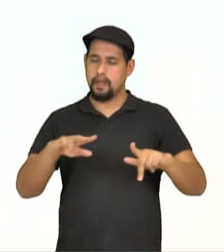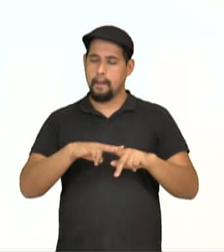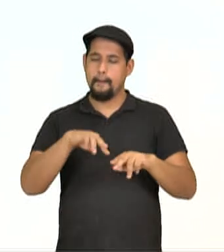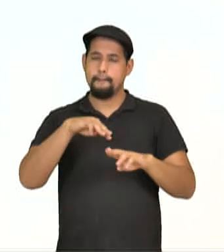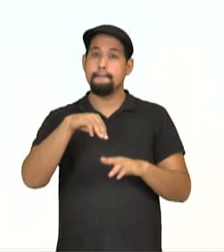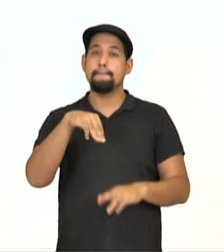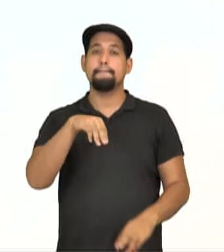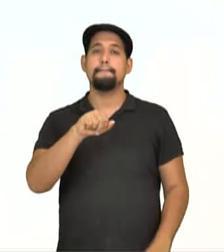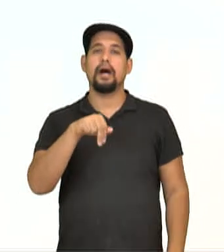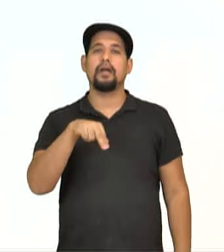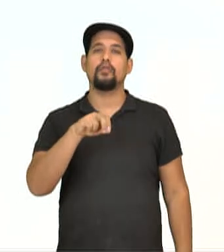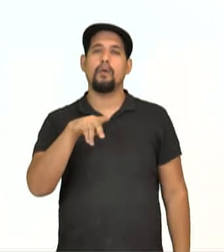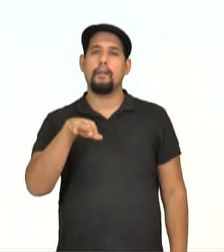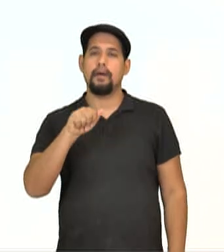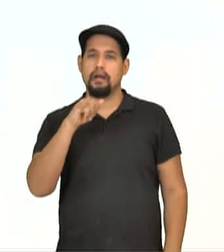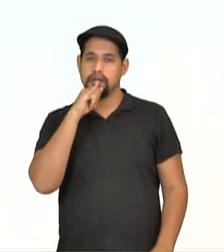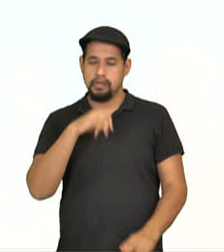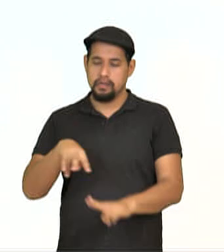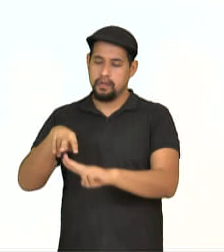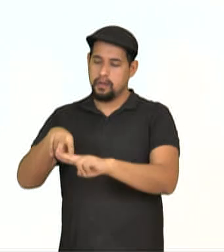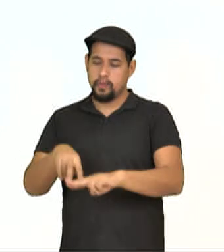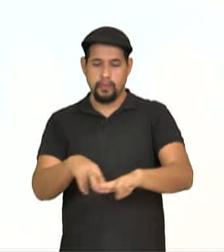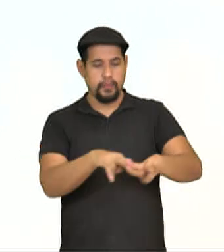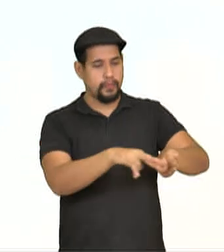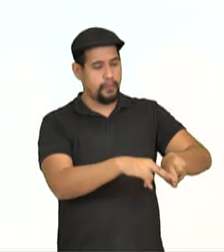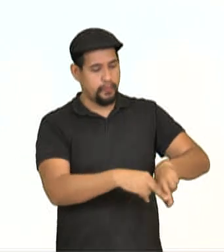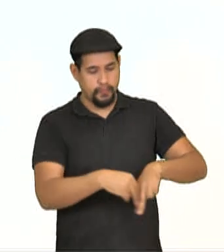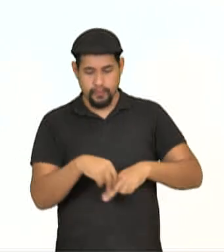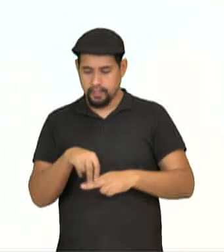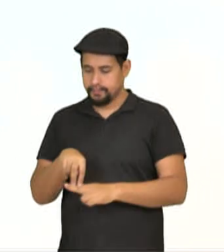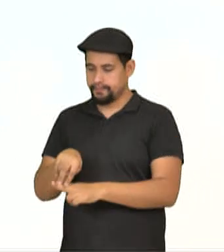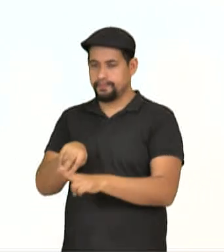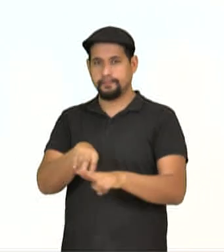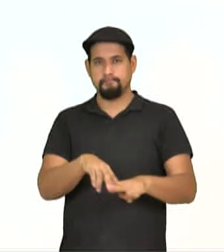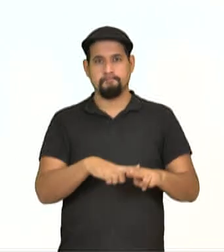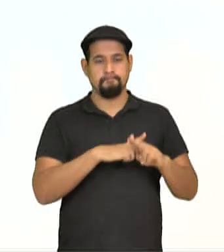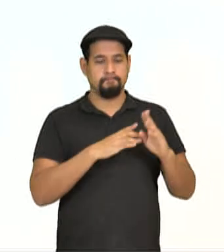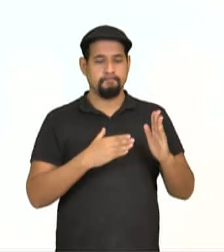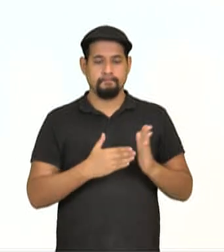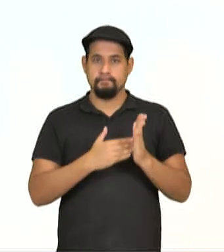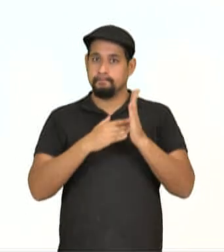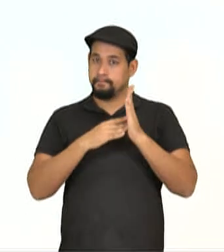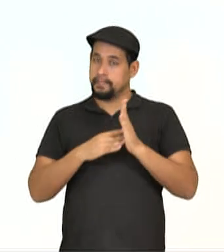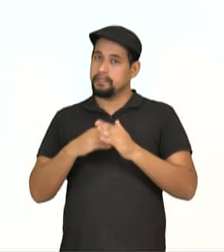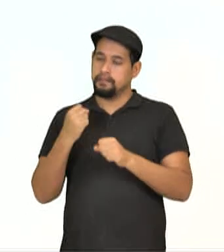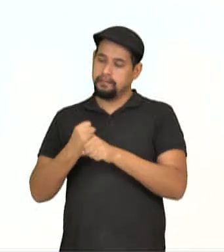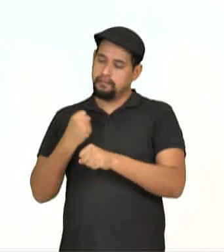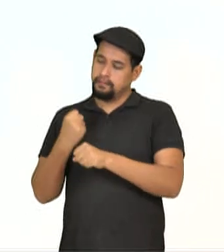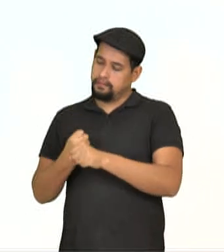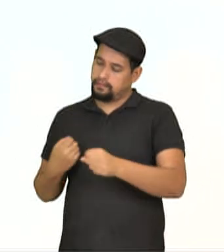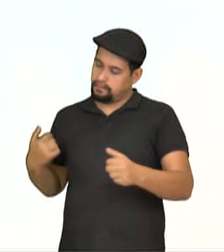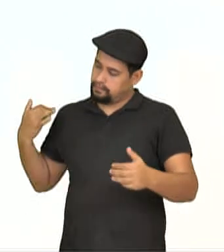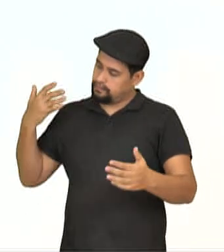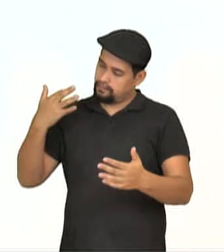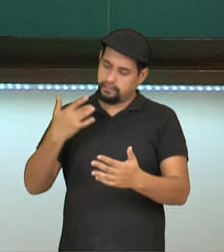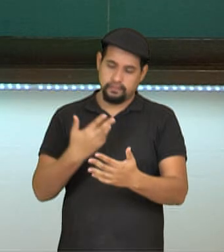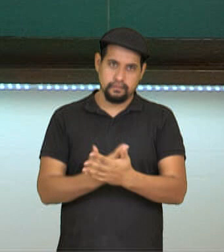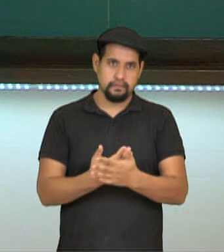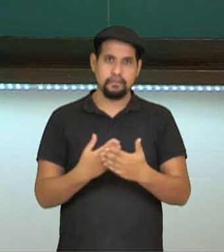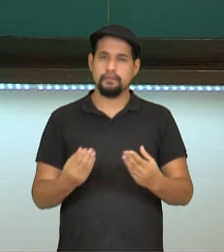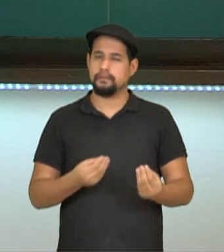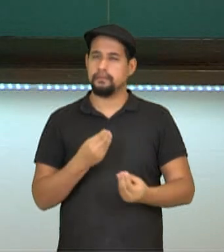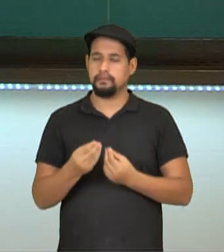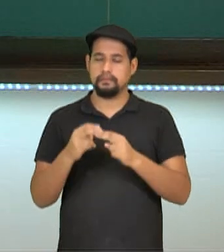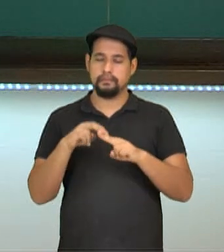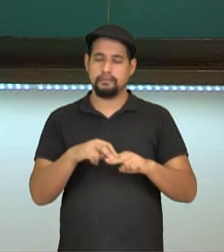consistem em deslizar sobre o solo e obstáculos. Ao longo dos anos, o formato, o tamanho dos